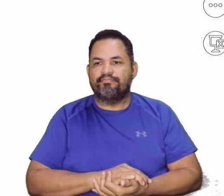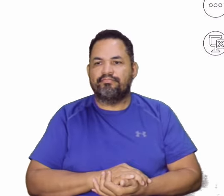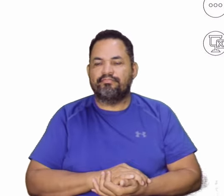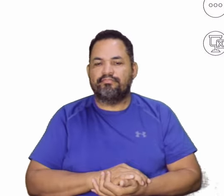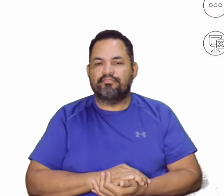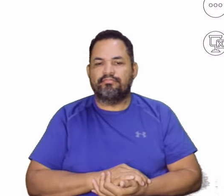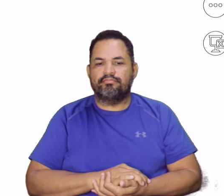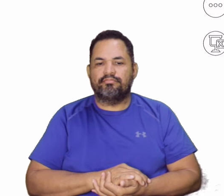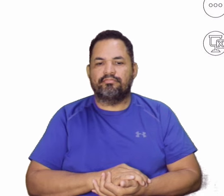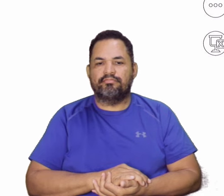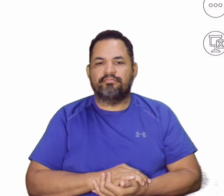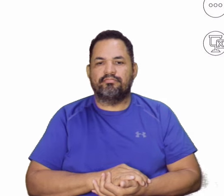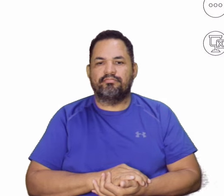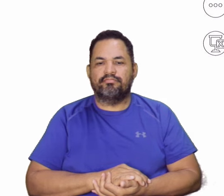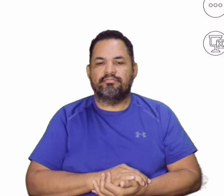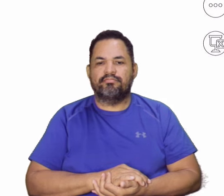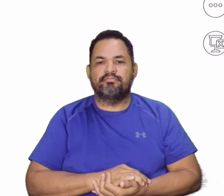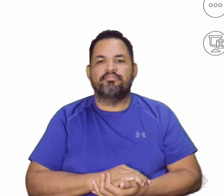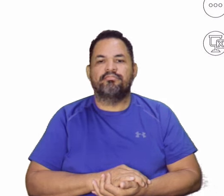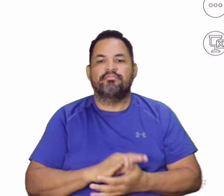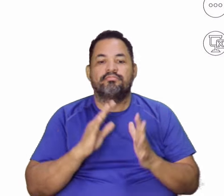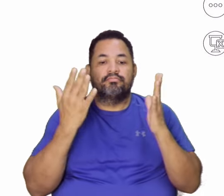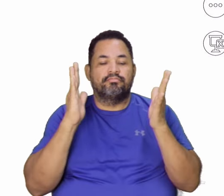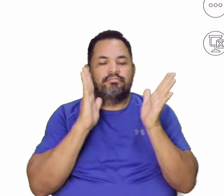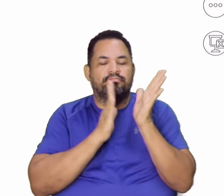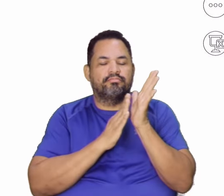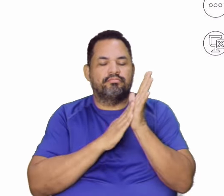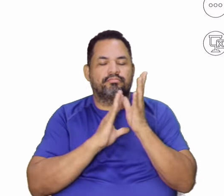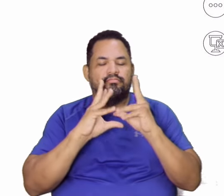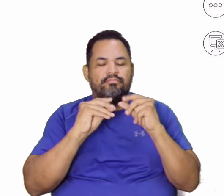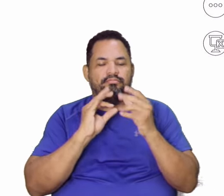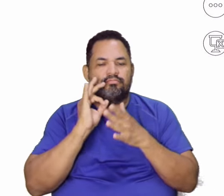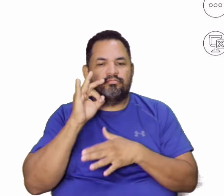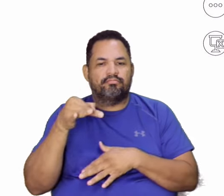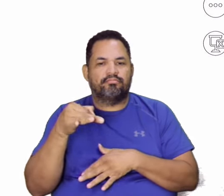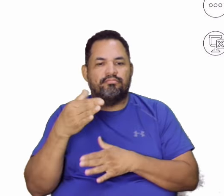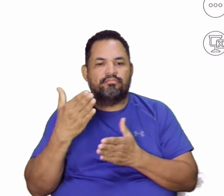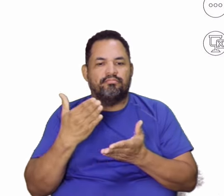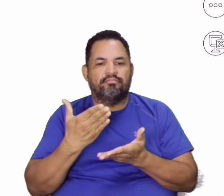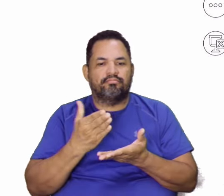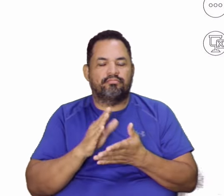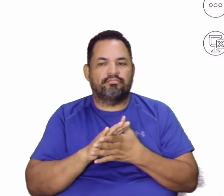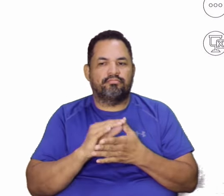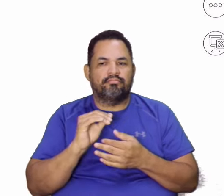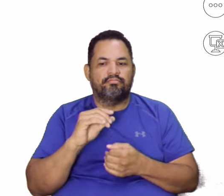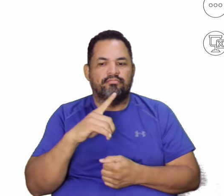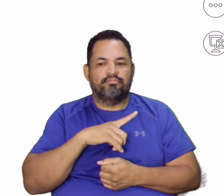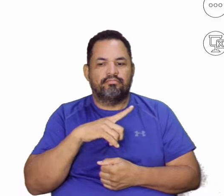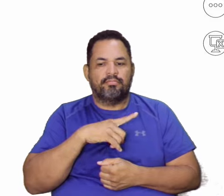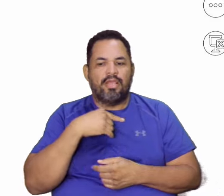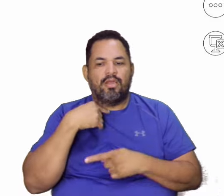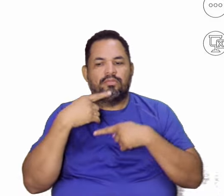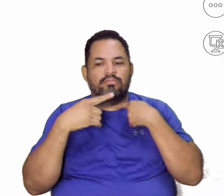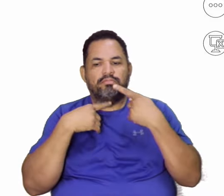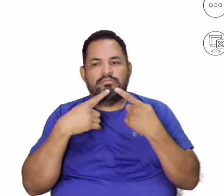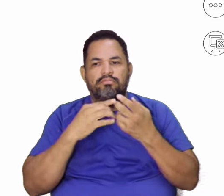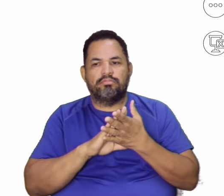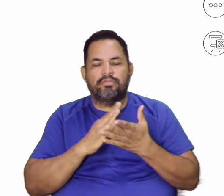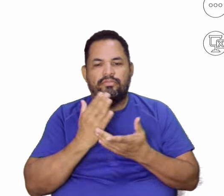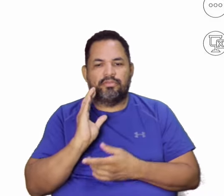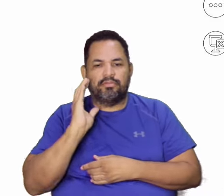o contrário muito bem parabéns a todos que acertaram até aqui ou que tiveram ali aquela dúvida mas já foi